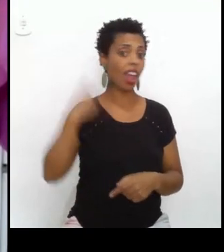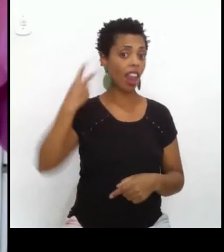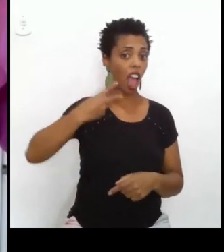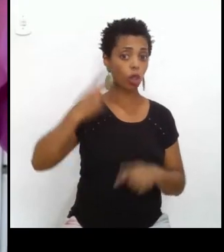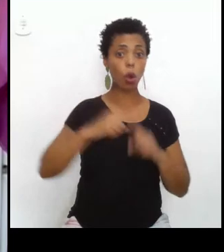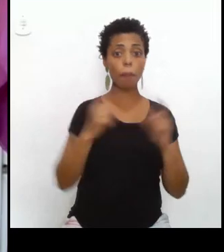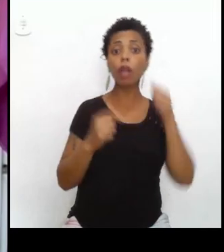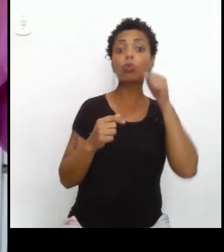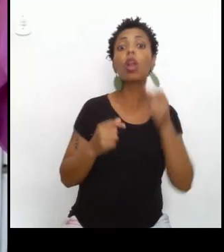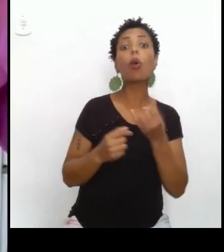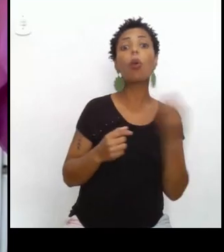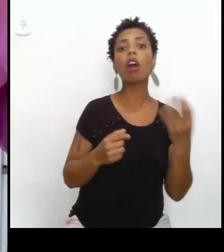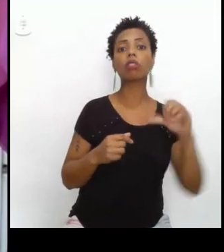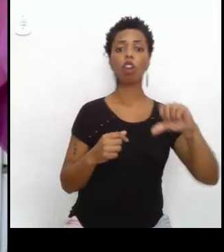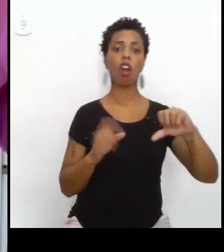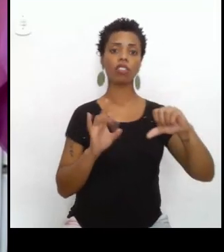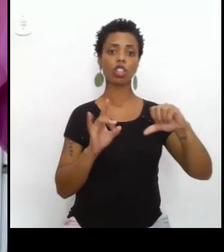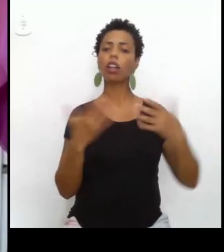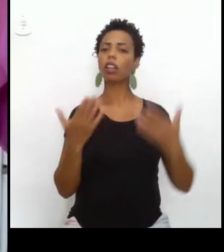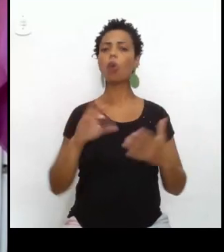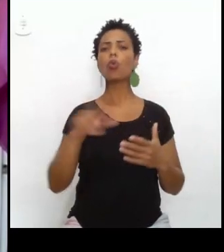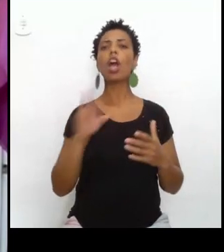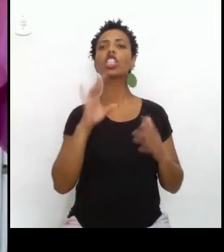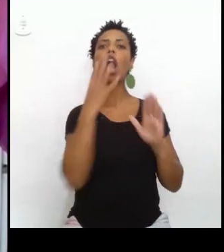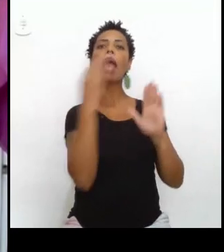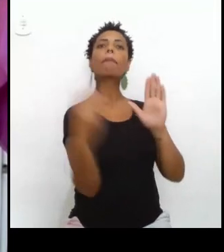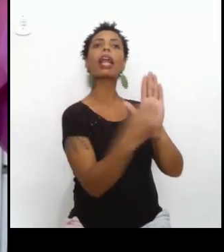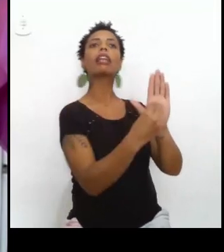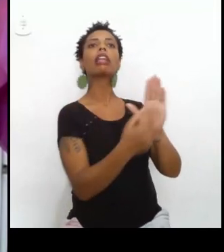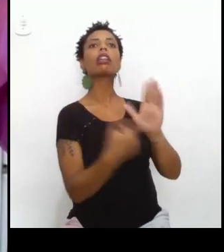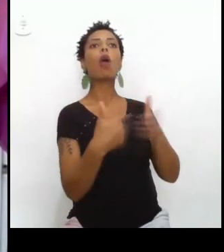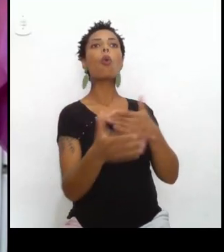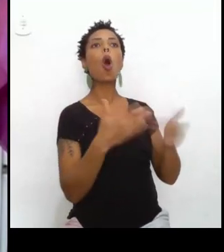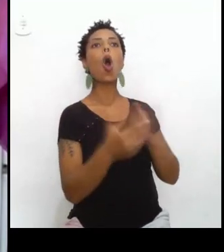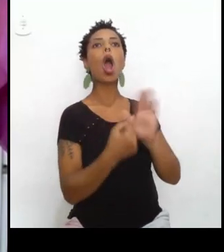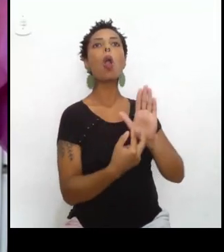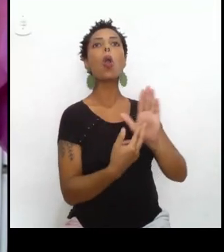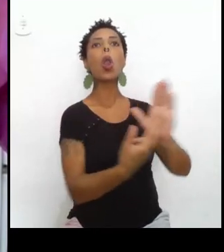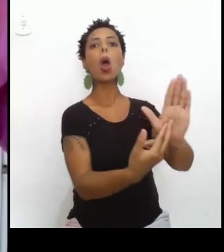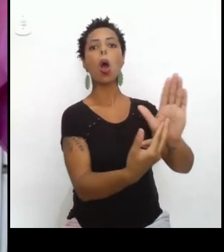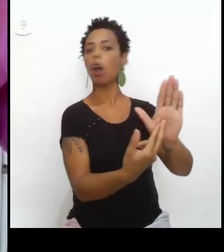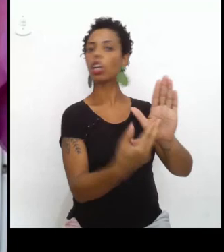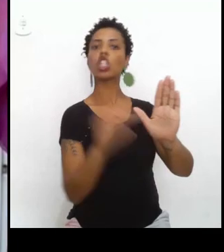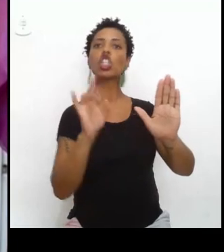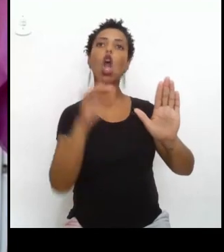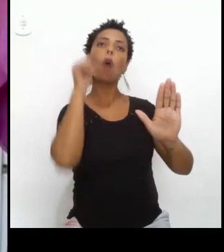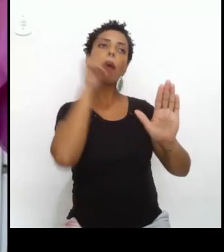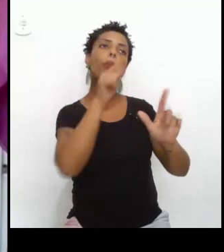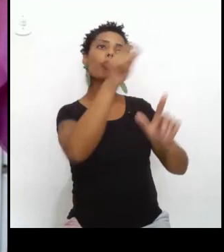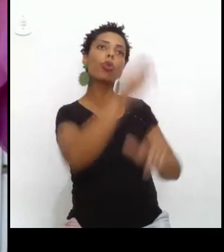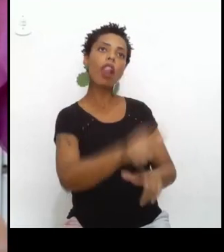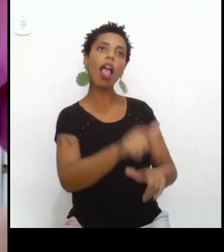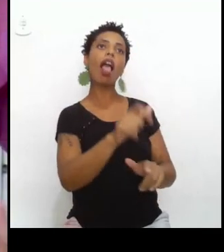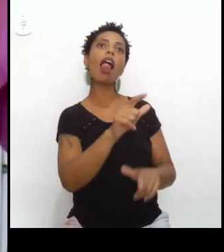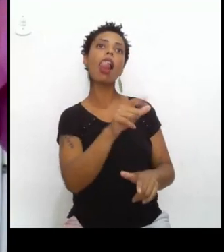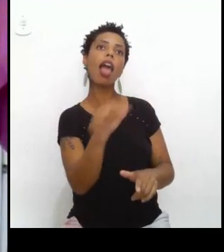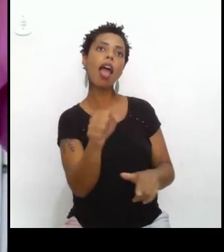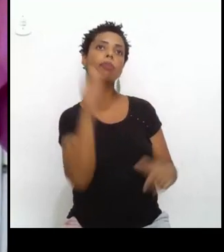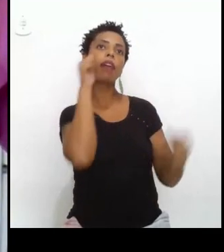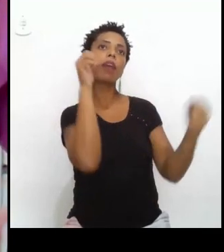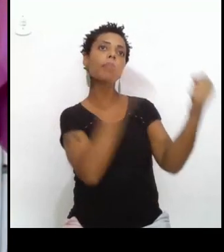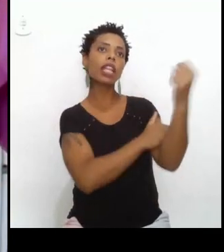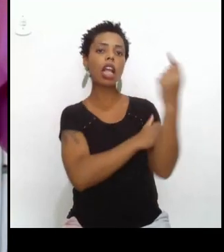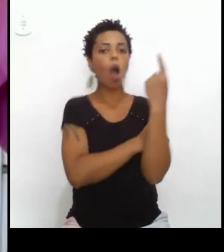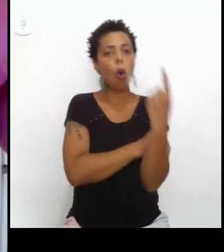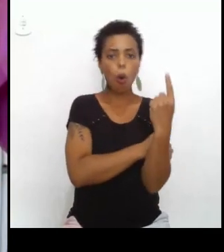também não é qualquer empresa atividade né Não não é sobre ter uma mulher lésbica uma mulher feminista não poder porque a